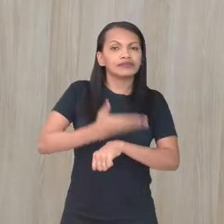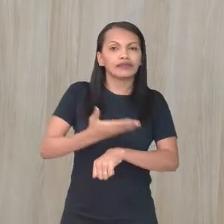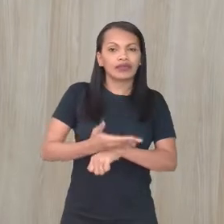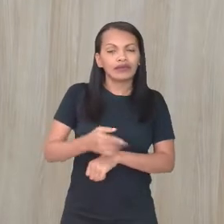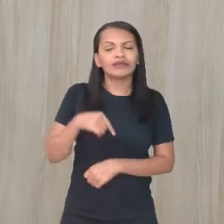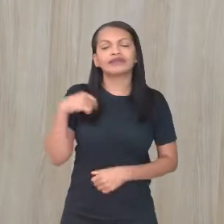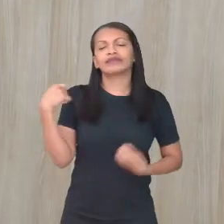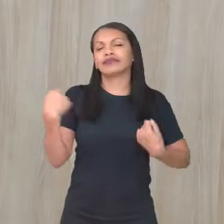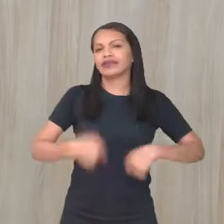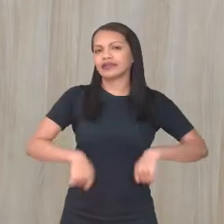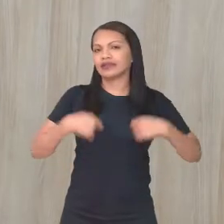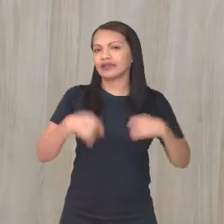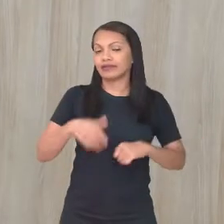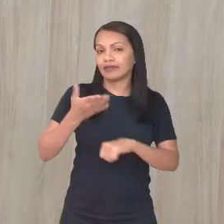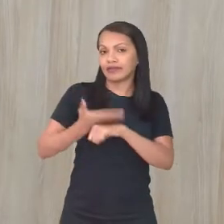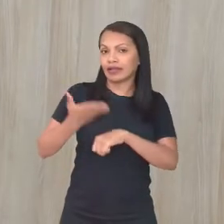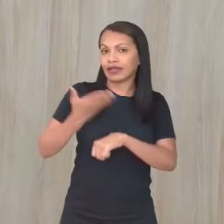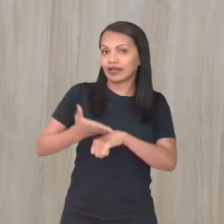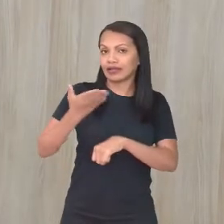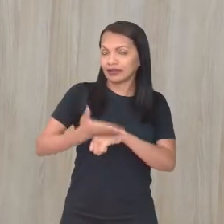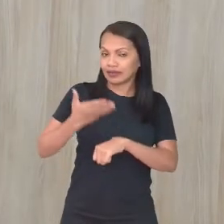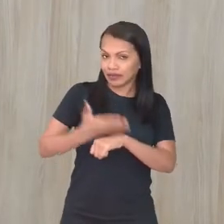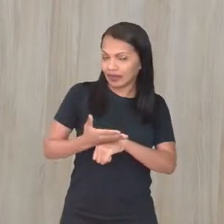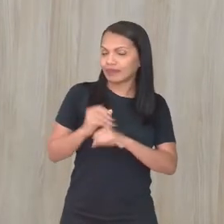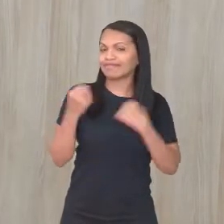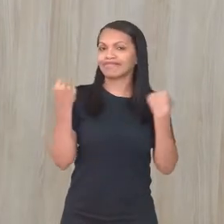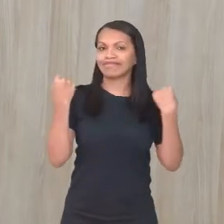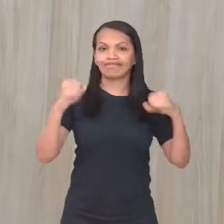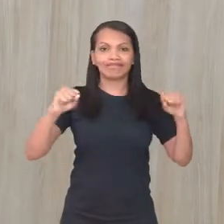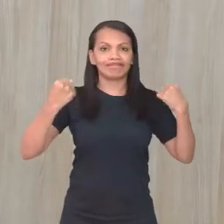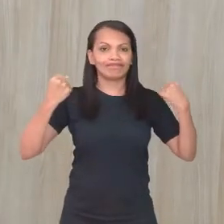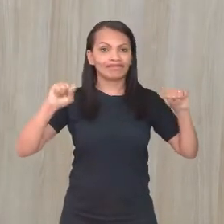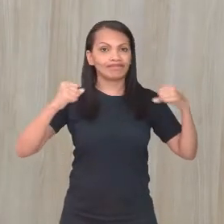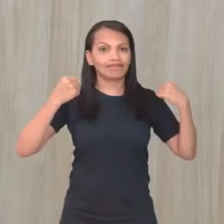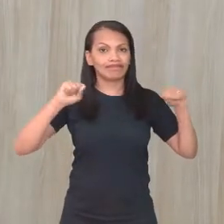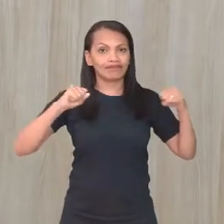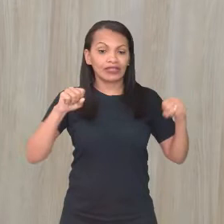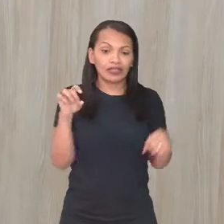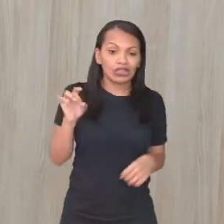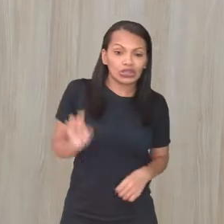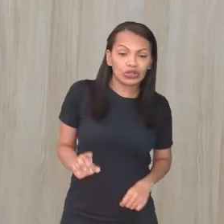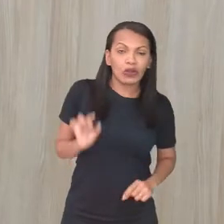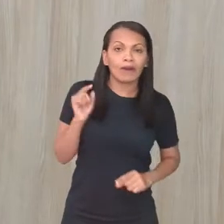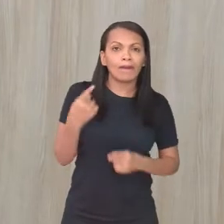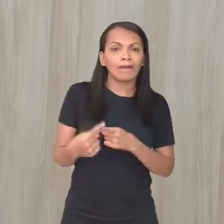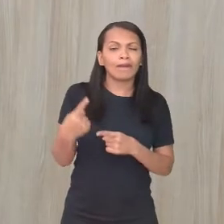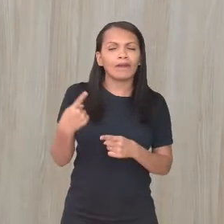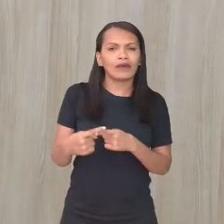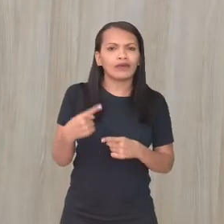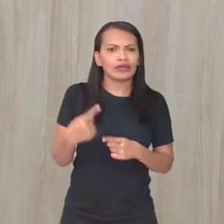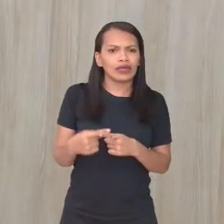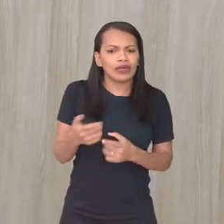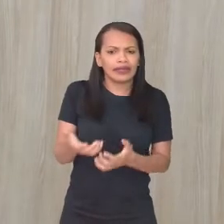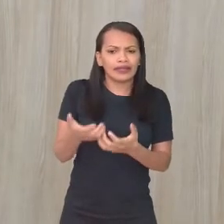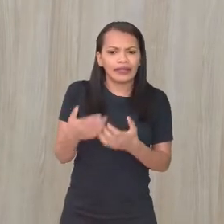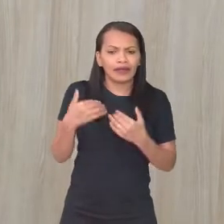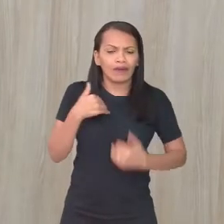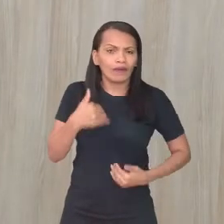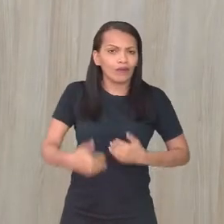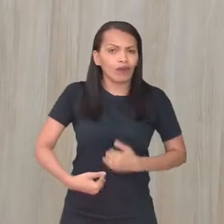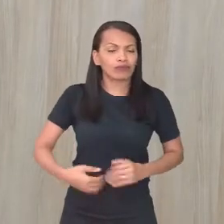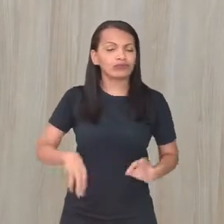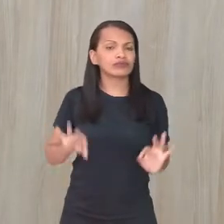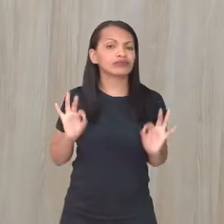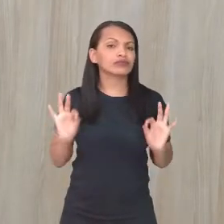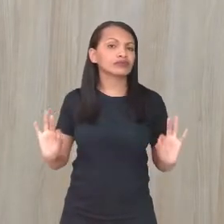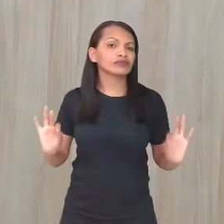vez mais ter essa prática de atividade física, não apenas porque a gente quer ter um corpo